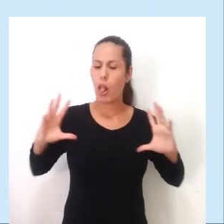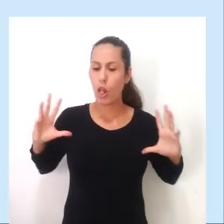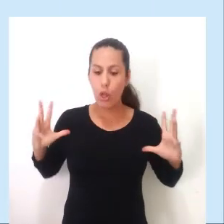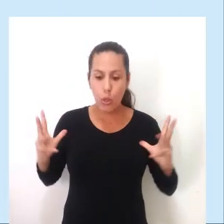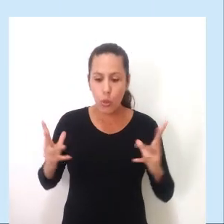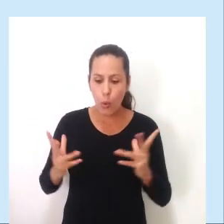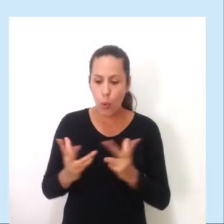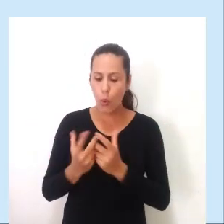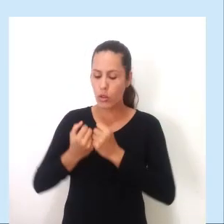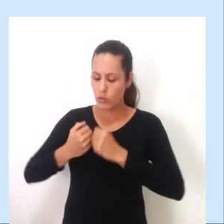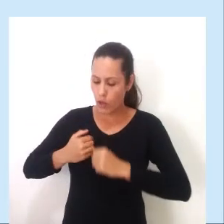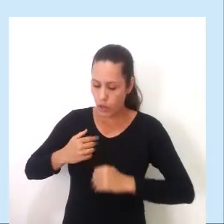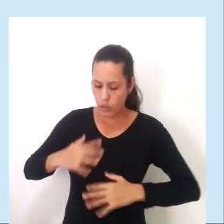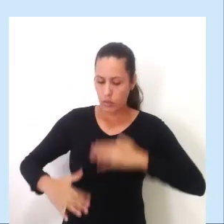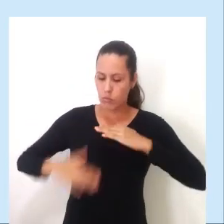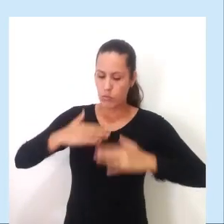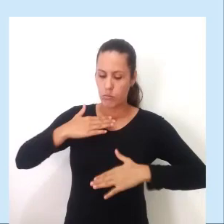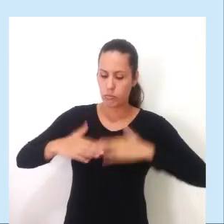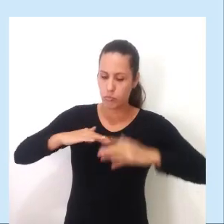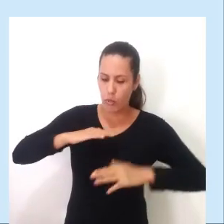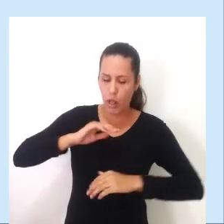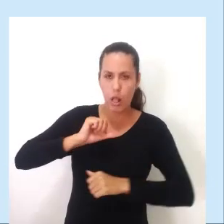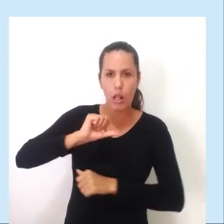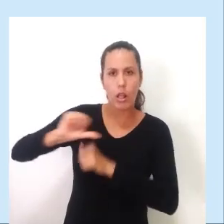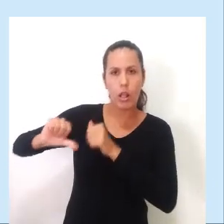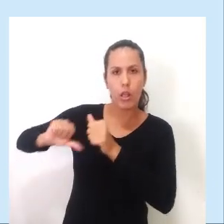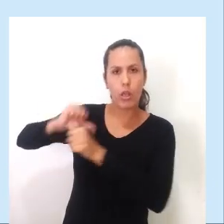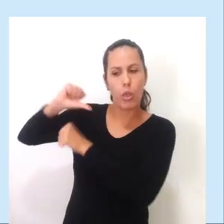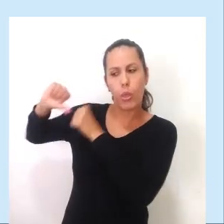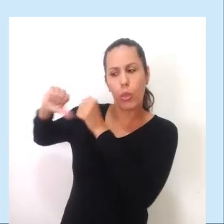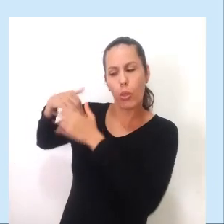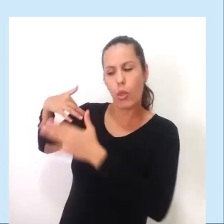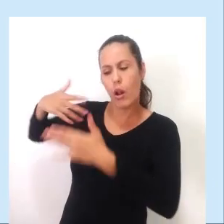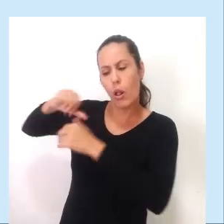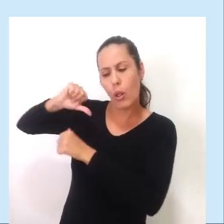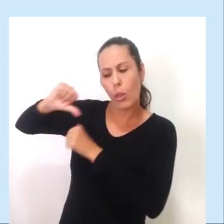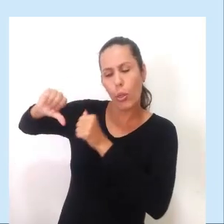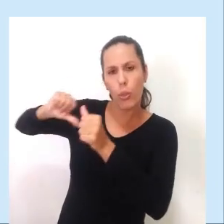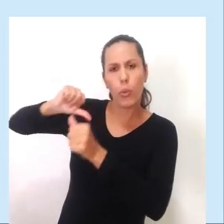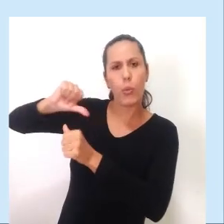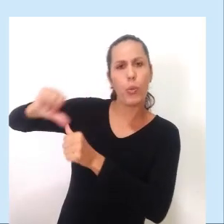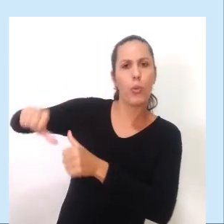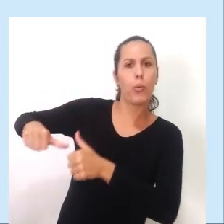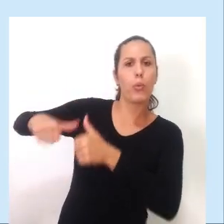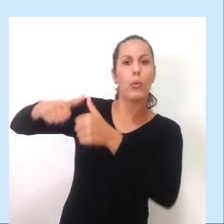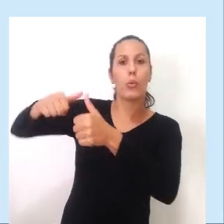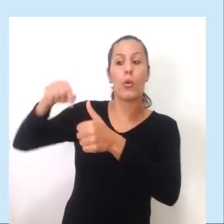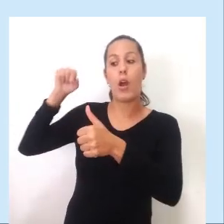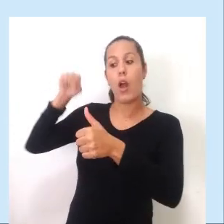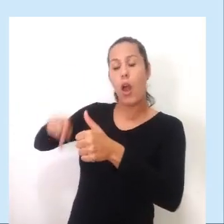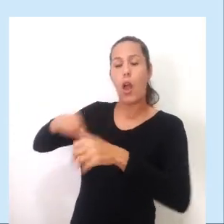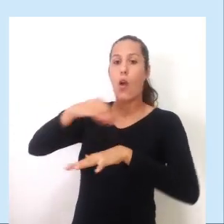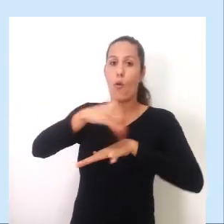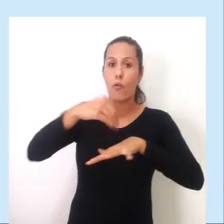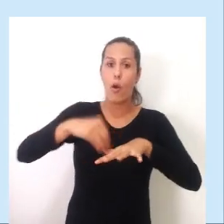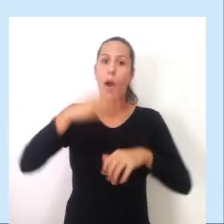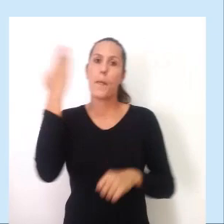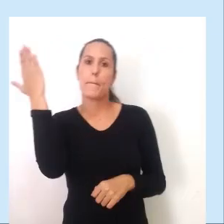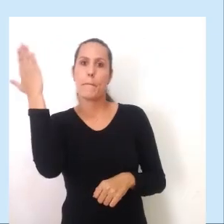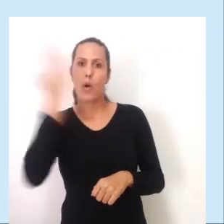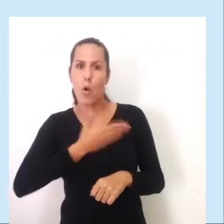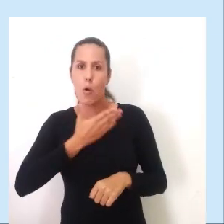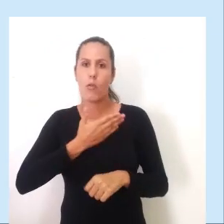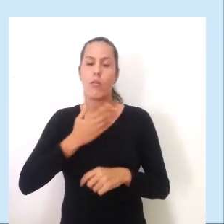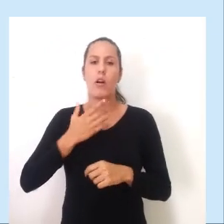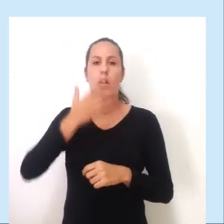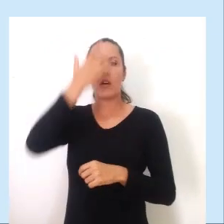passamos por evolução ao longo das eras. E os fósseis são provas científicas, são evidências